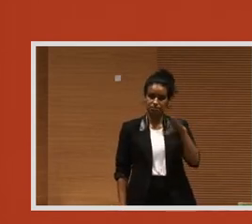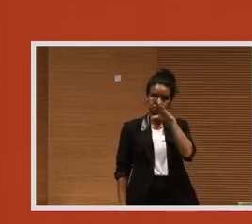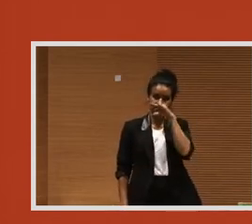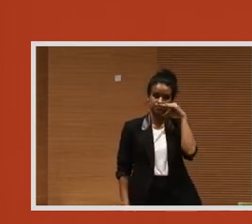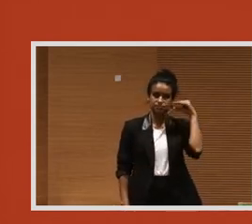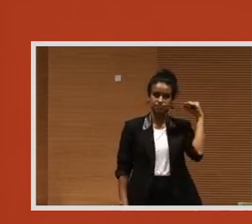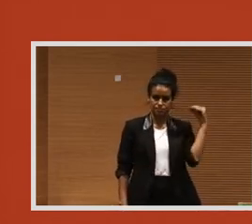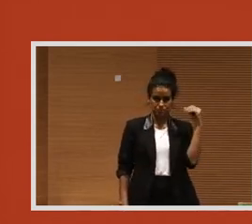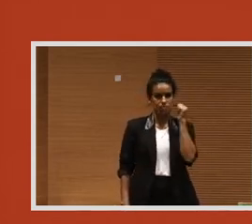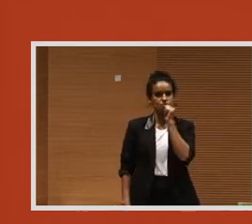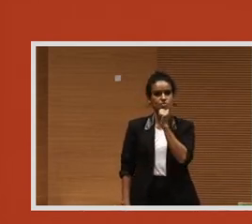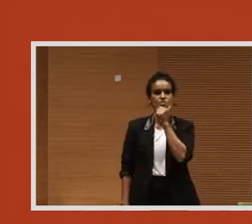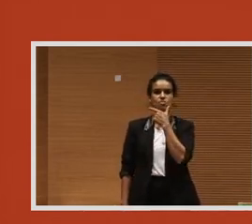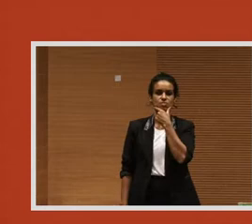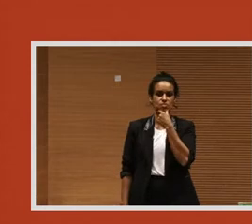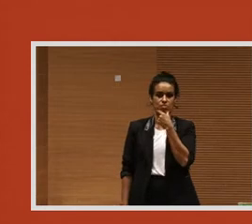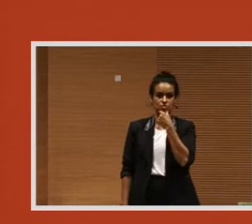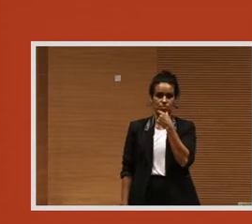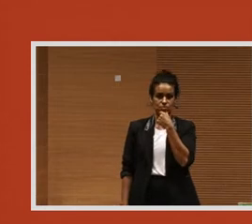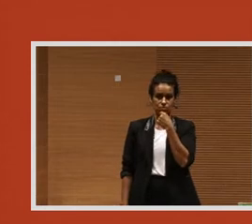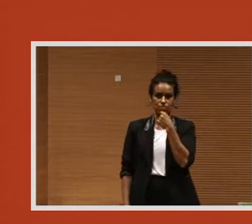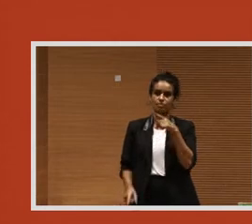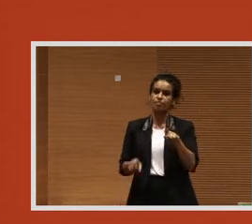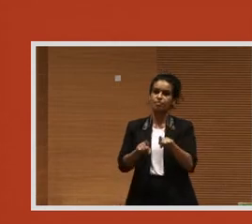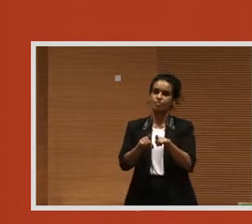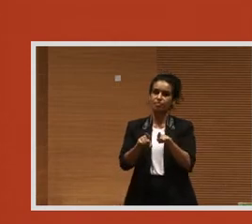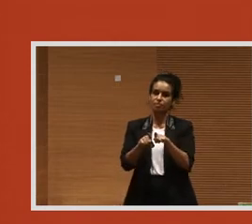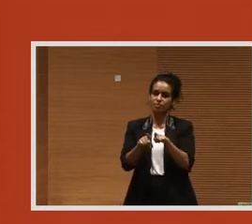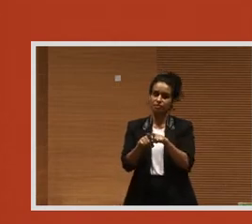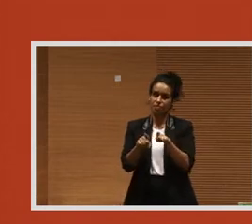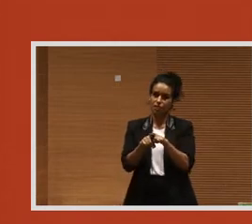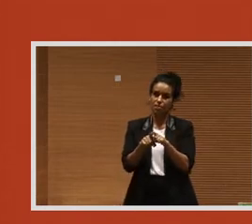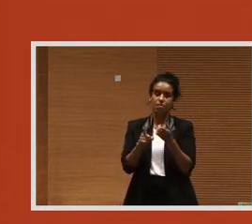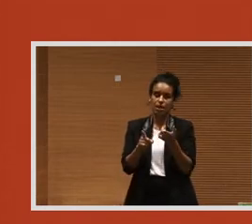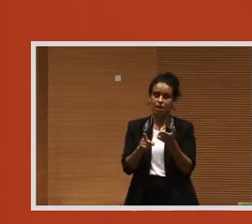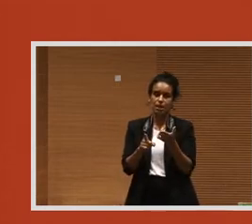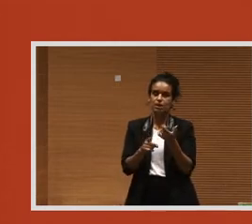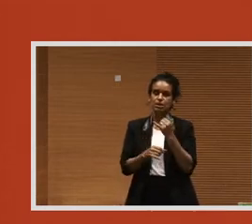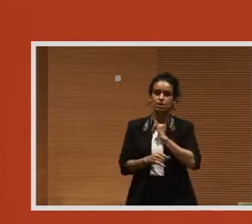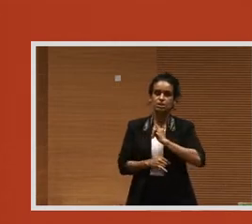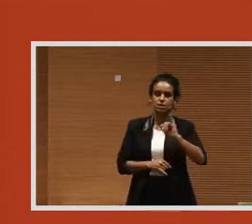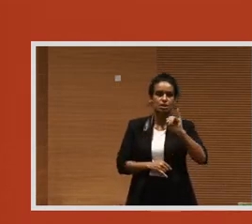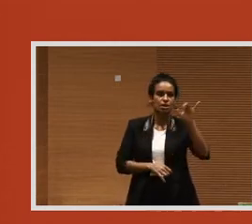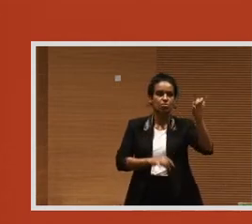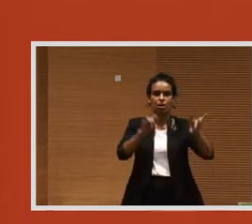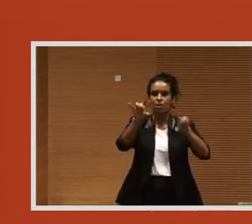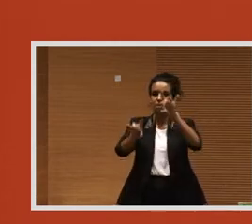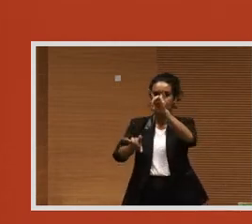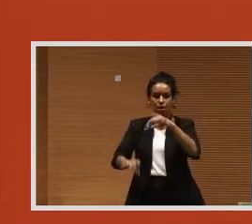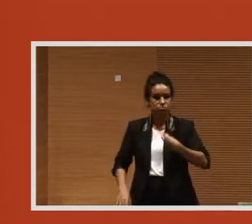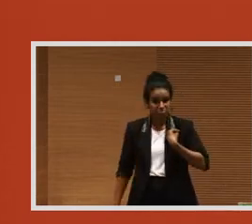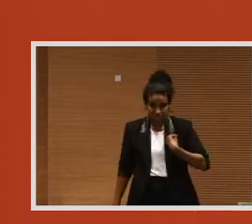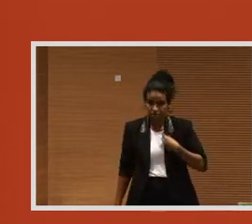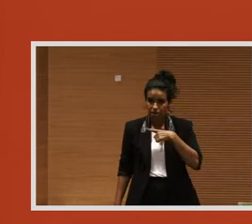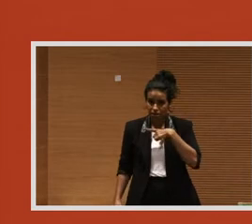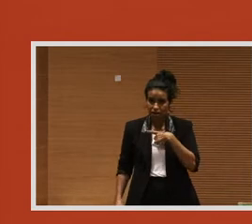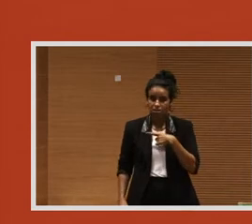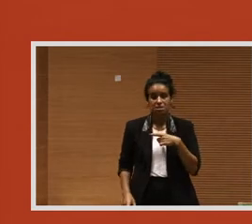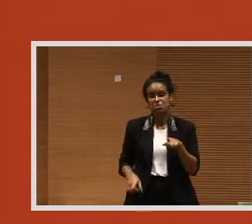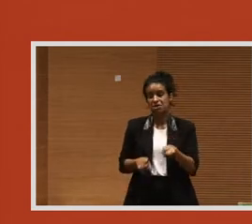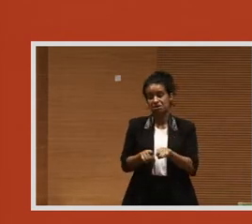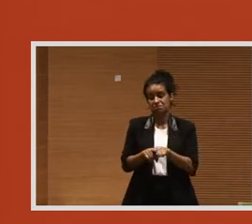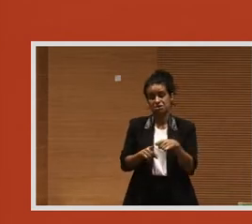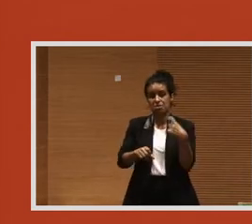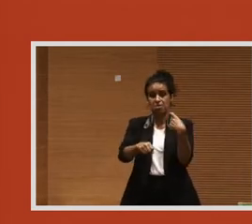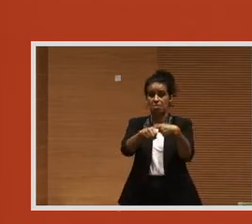adolescentes, mulheres e homens, mas também de todo ser vivo e até dos inanimados, né? Porque, afinal de